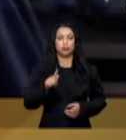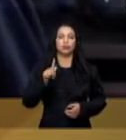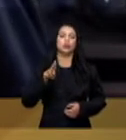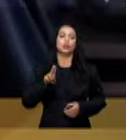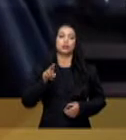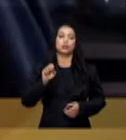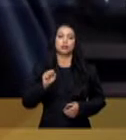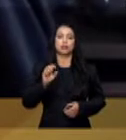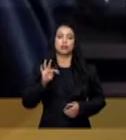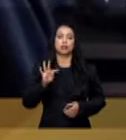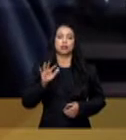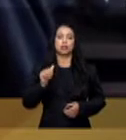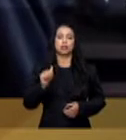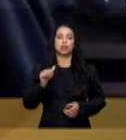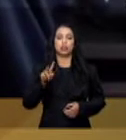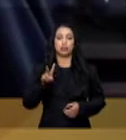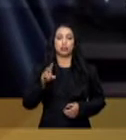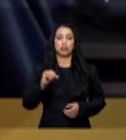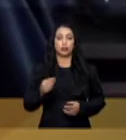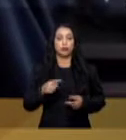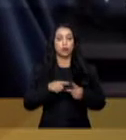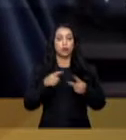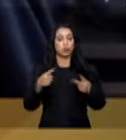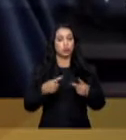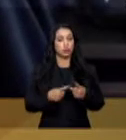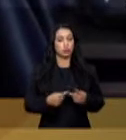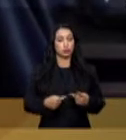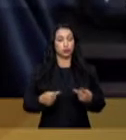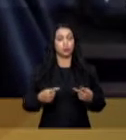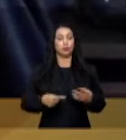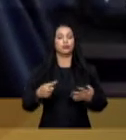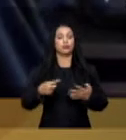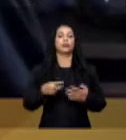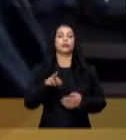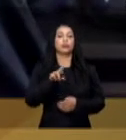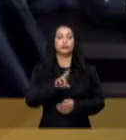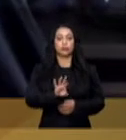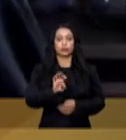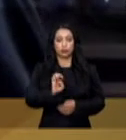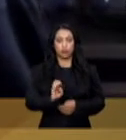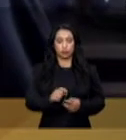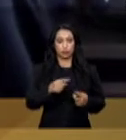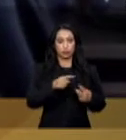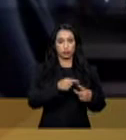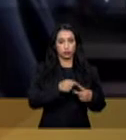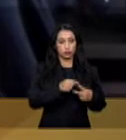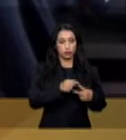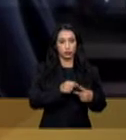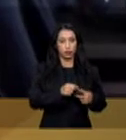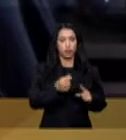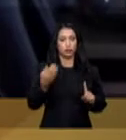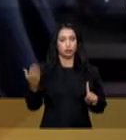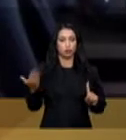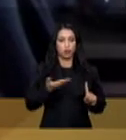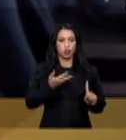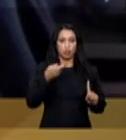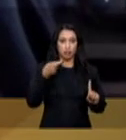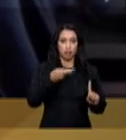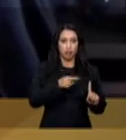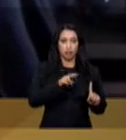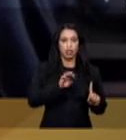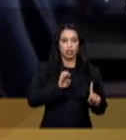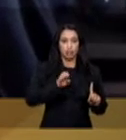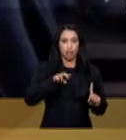Aqui trata-se de dois recursos extraordinários, presidente. Um interposto pelo réu e outro